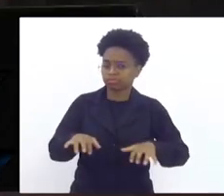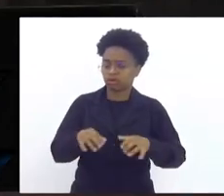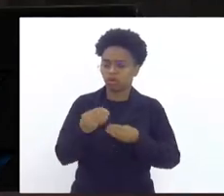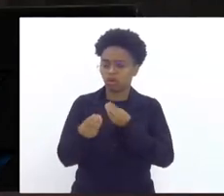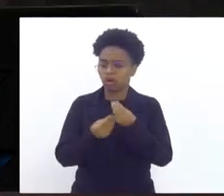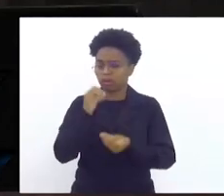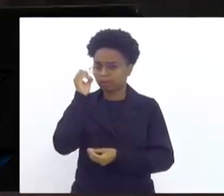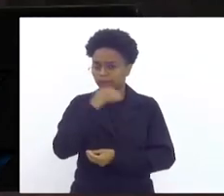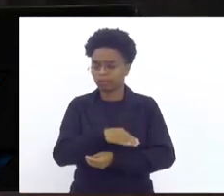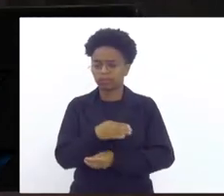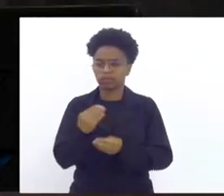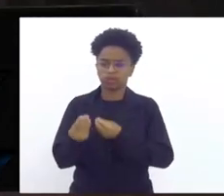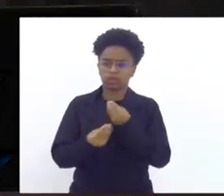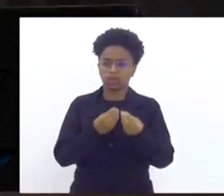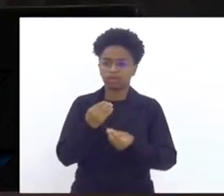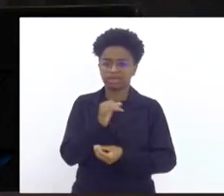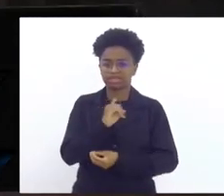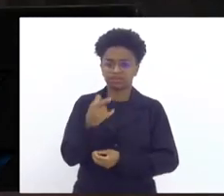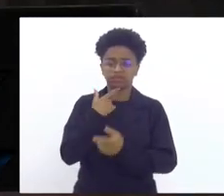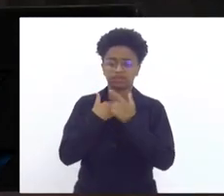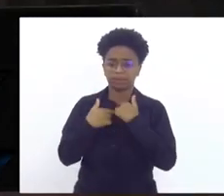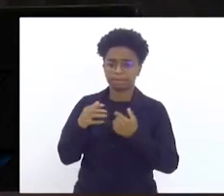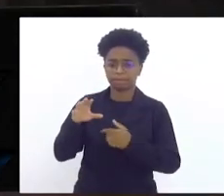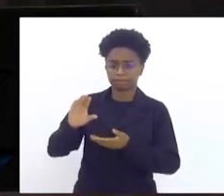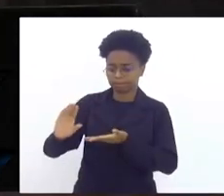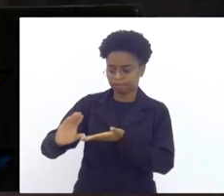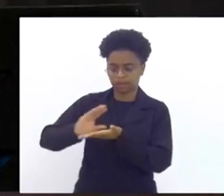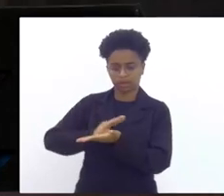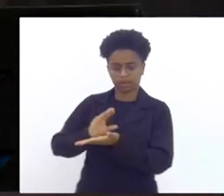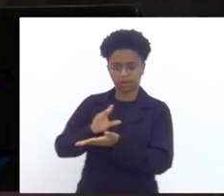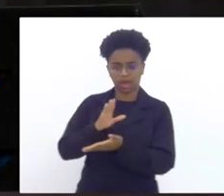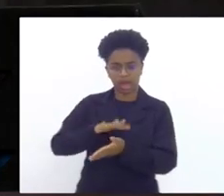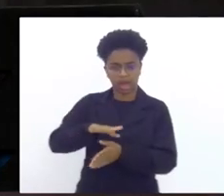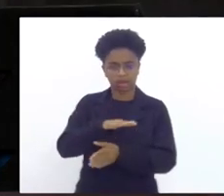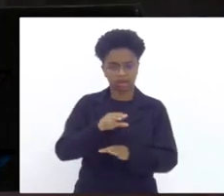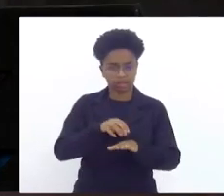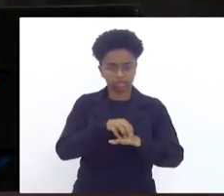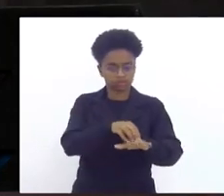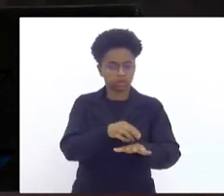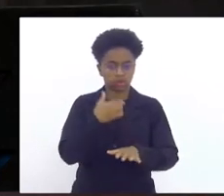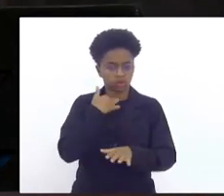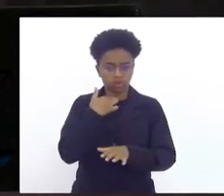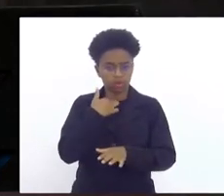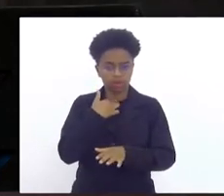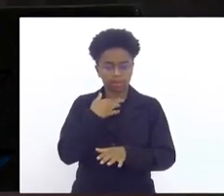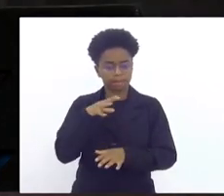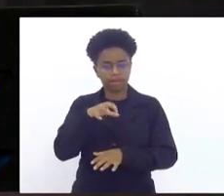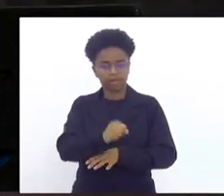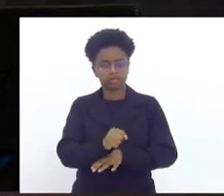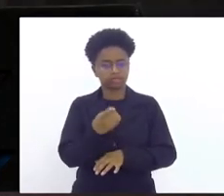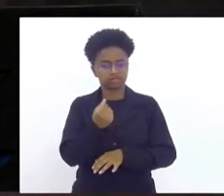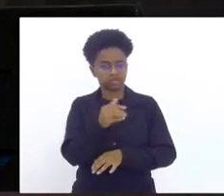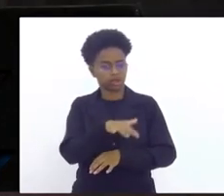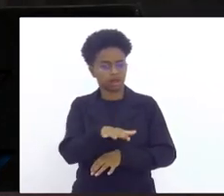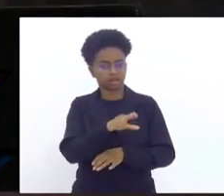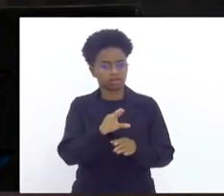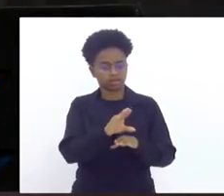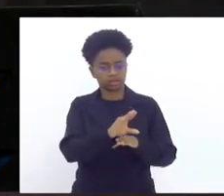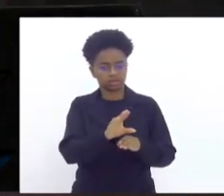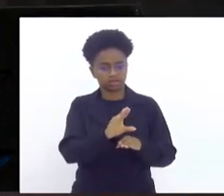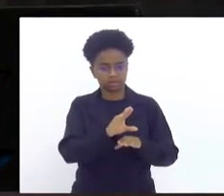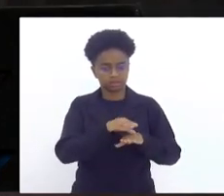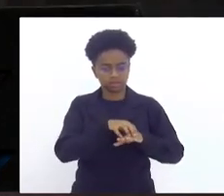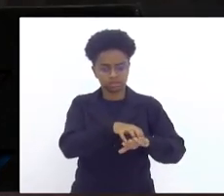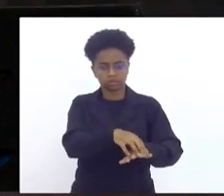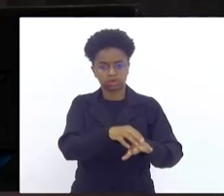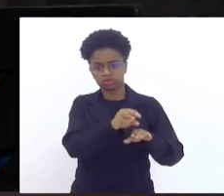Olha que contrassenso se ele queria pegar dinheiro para investir no transporte ele não tinha o direito de pegar o dinheiro do transporte e colocar e